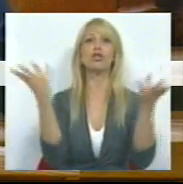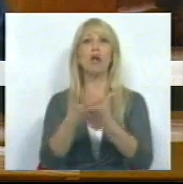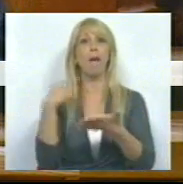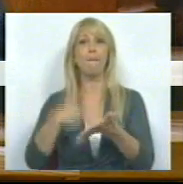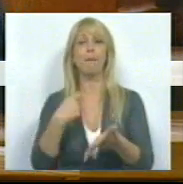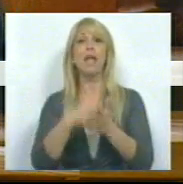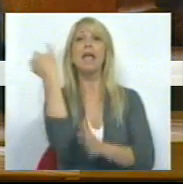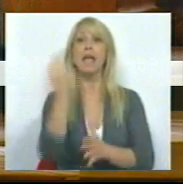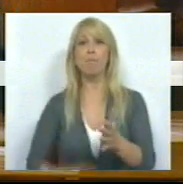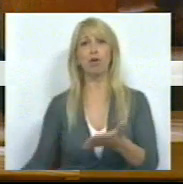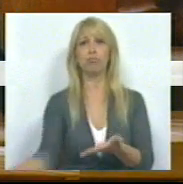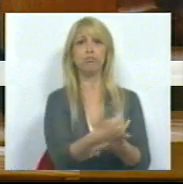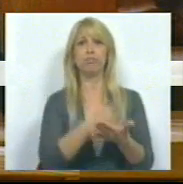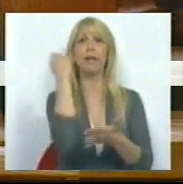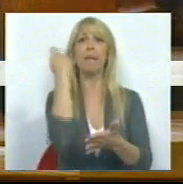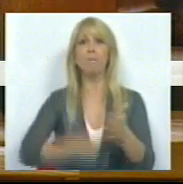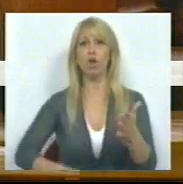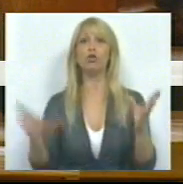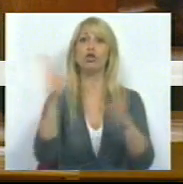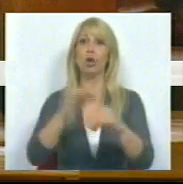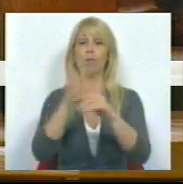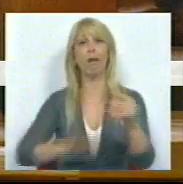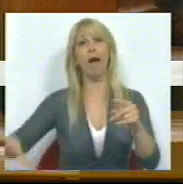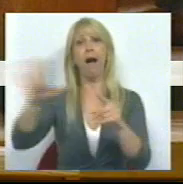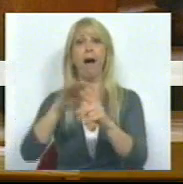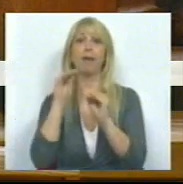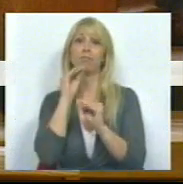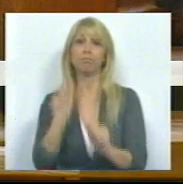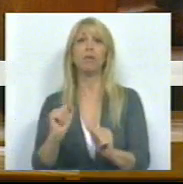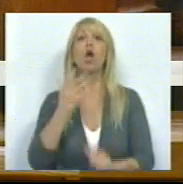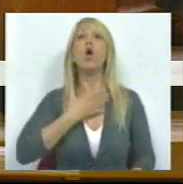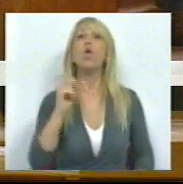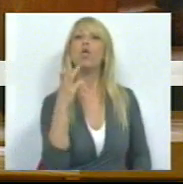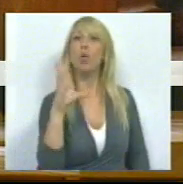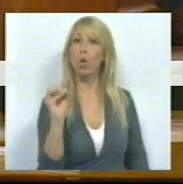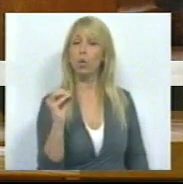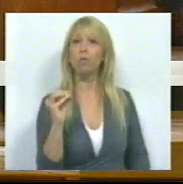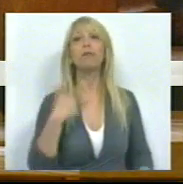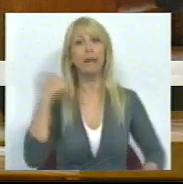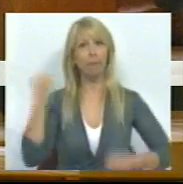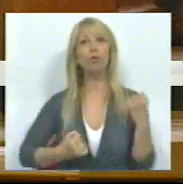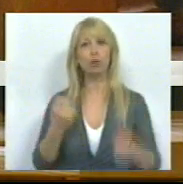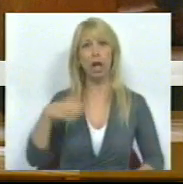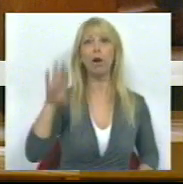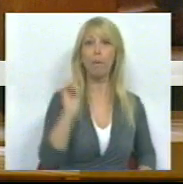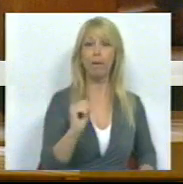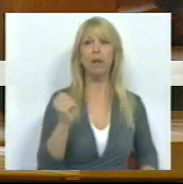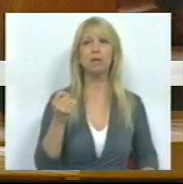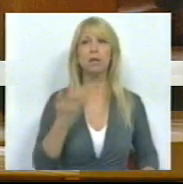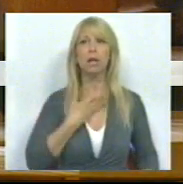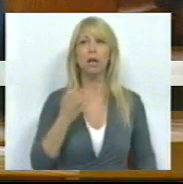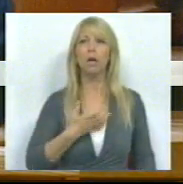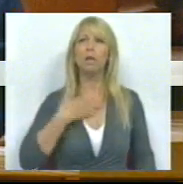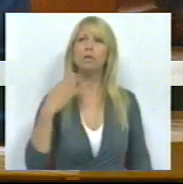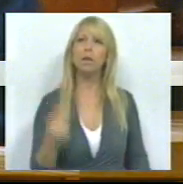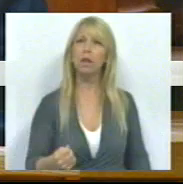na coleta de impostos extraordinários à região do Mercado do Douro. E protestaram PS e CDS na oposição. Quero terminar,